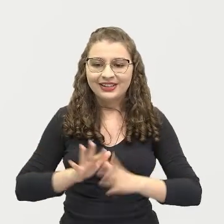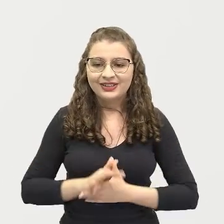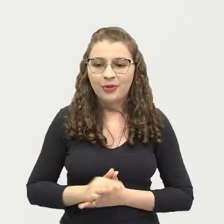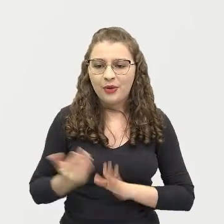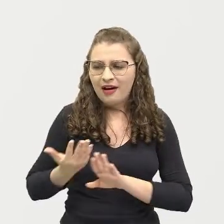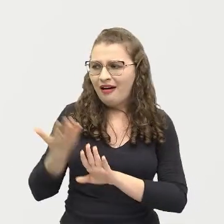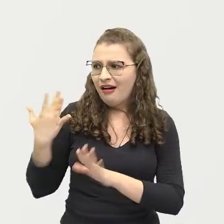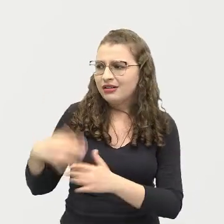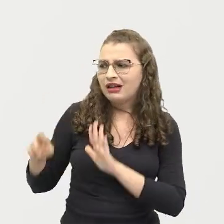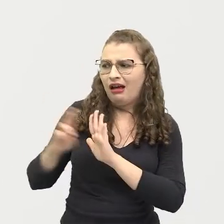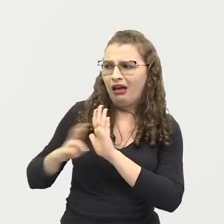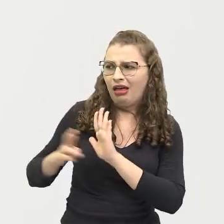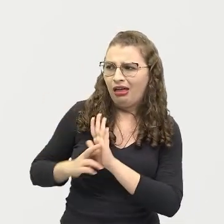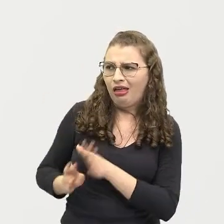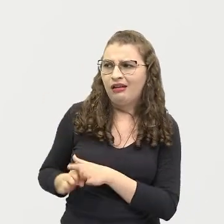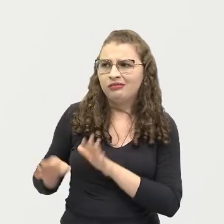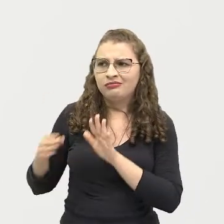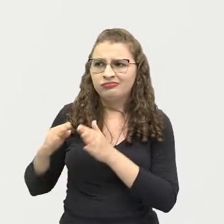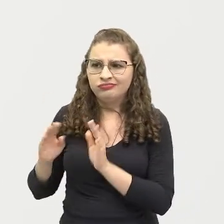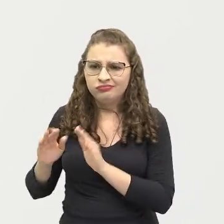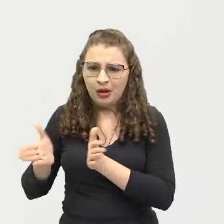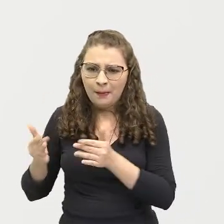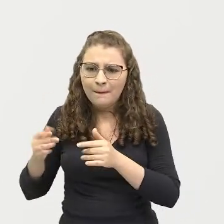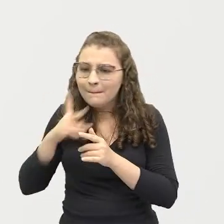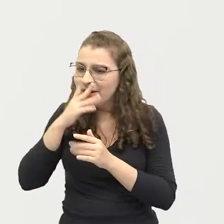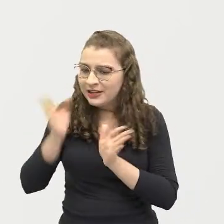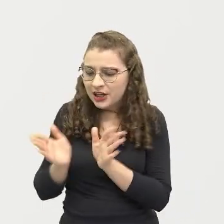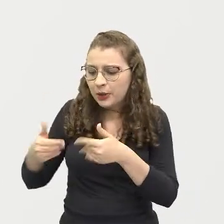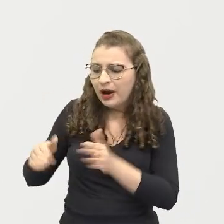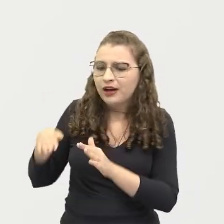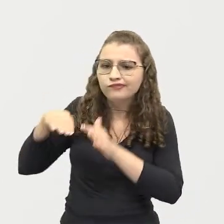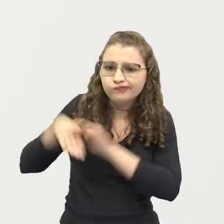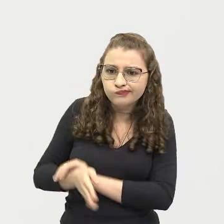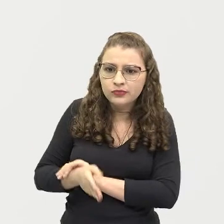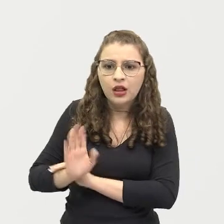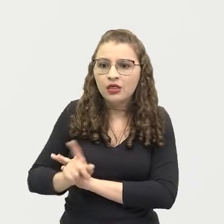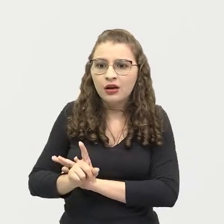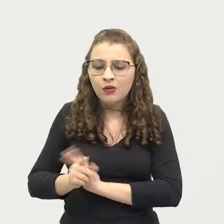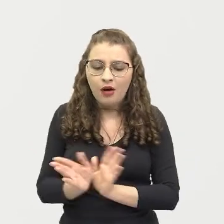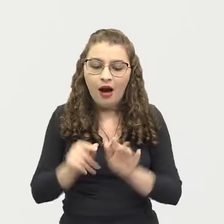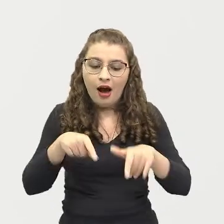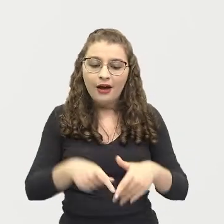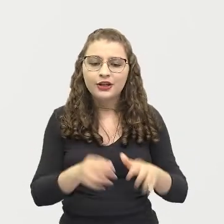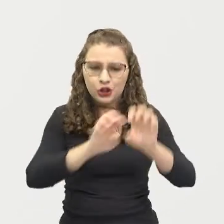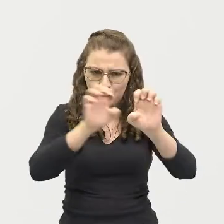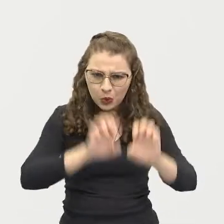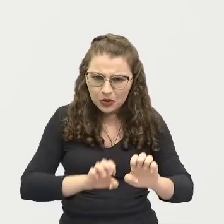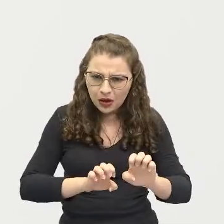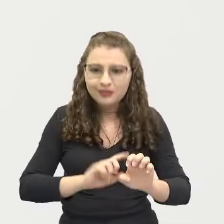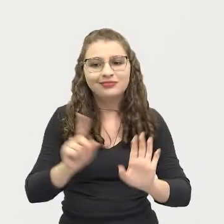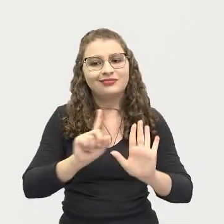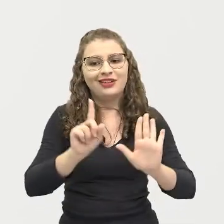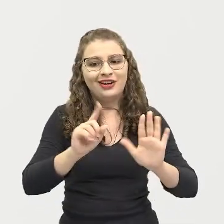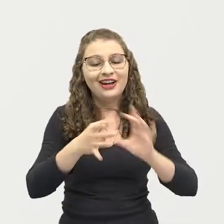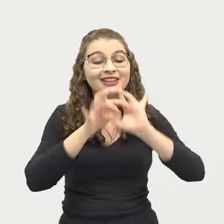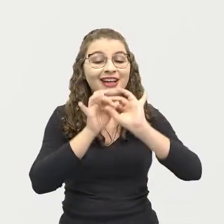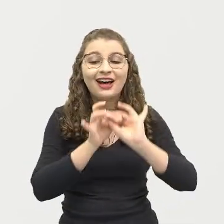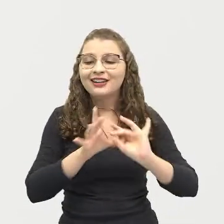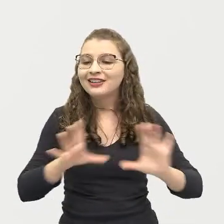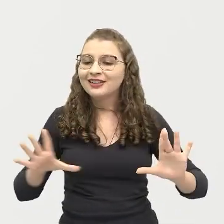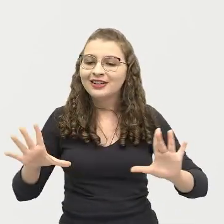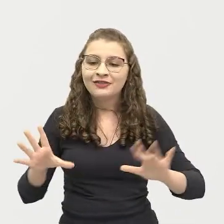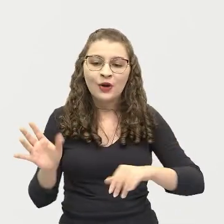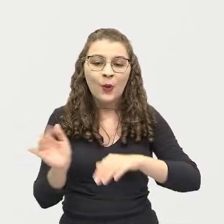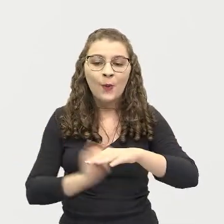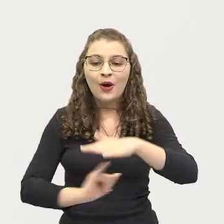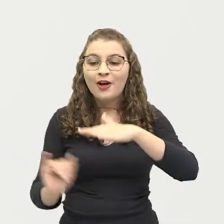a escola anterior. Então eles vão procurar uma liberdade formal, novas estruturas, sem estruturas, né? Utilizar a linguagem do